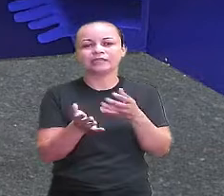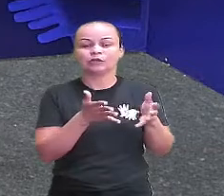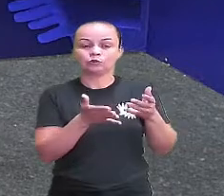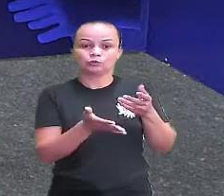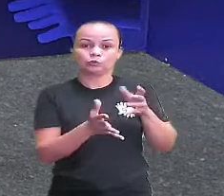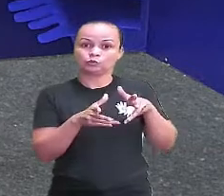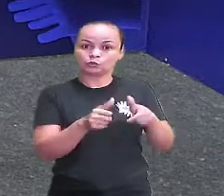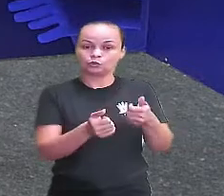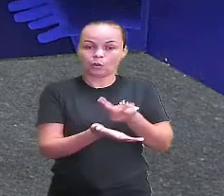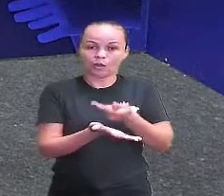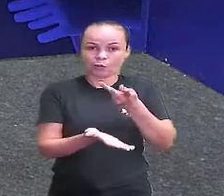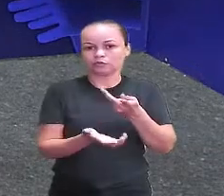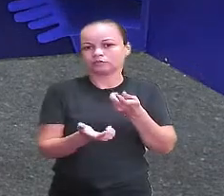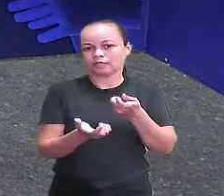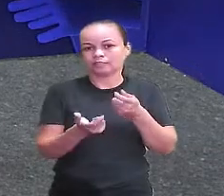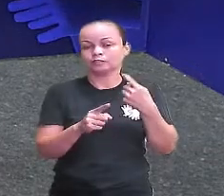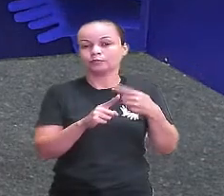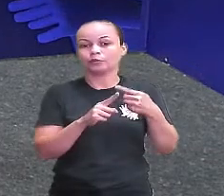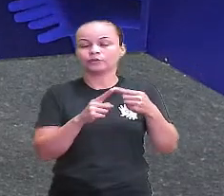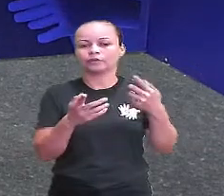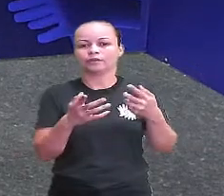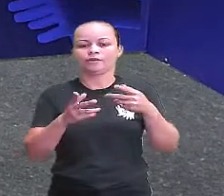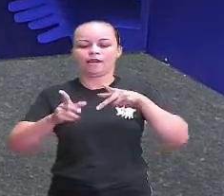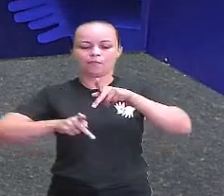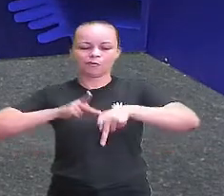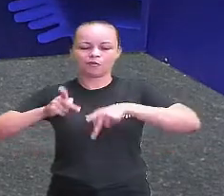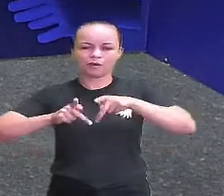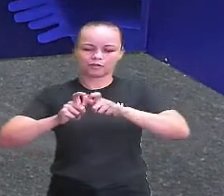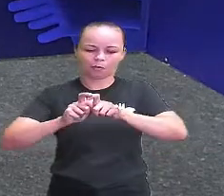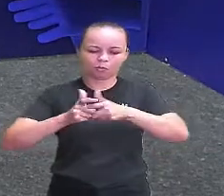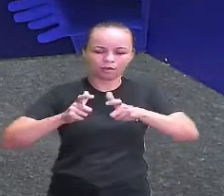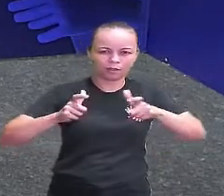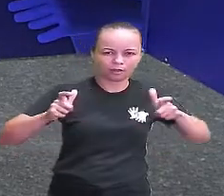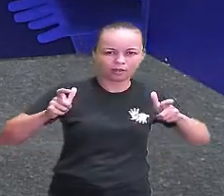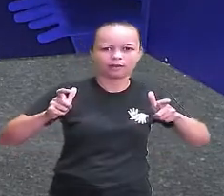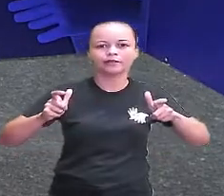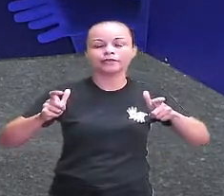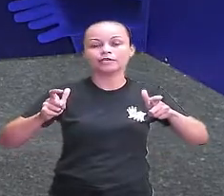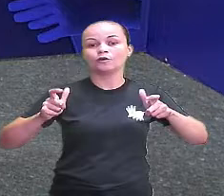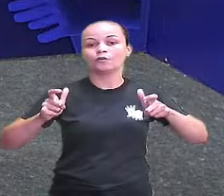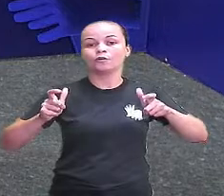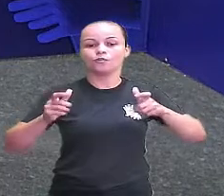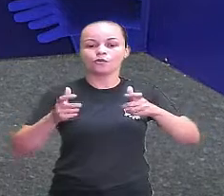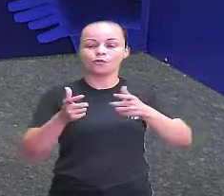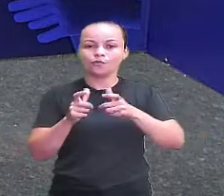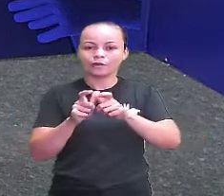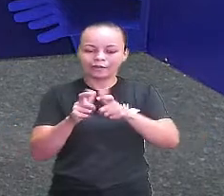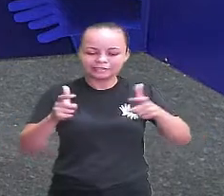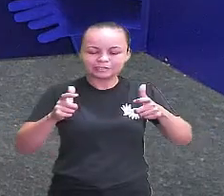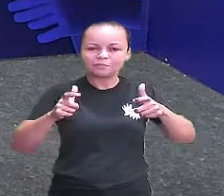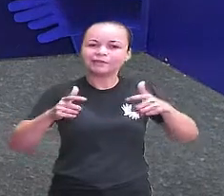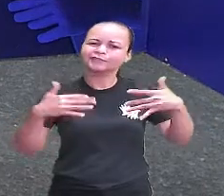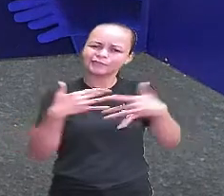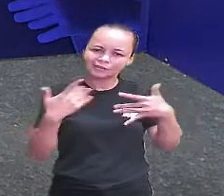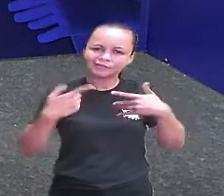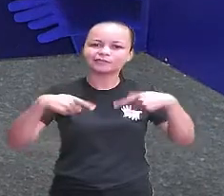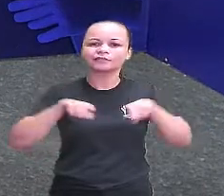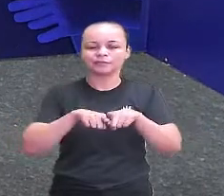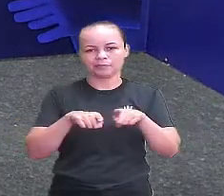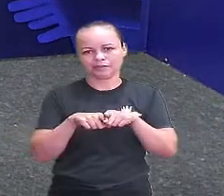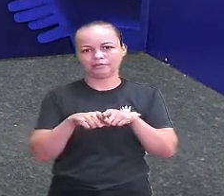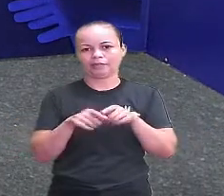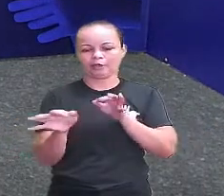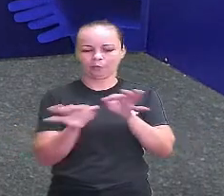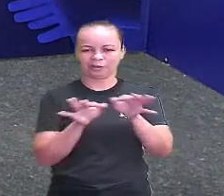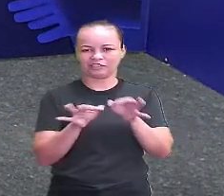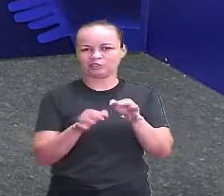acontece por conta do crescimento da população, o crescimento do espaço urbano sem um planejamento